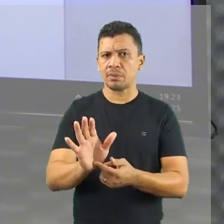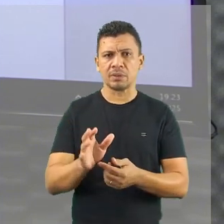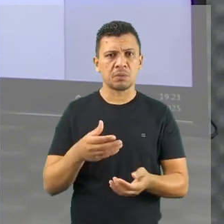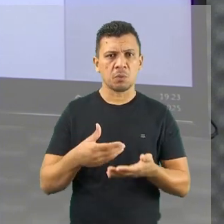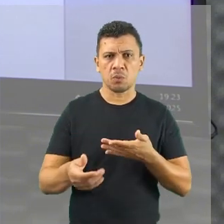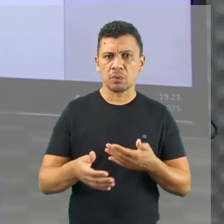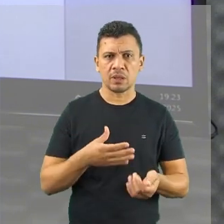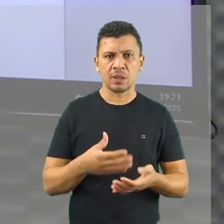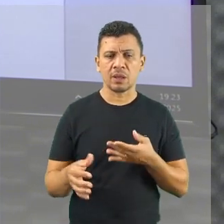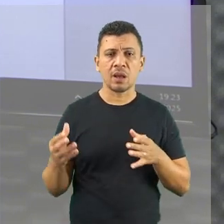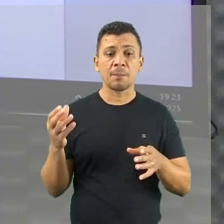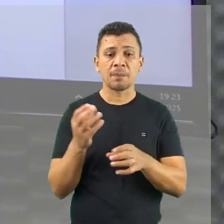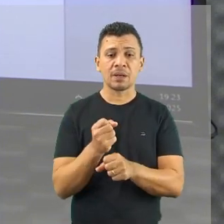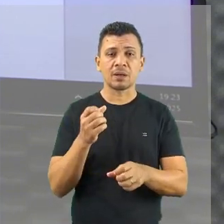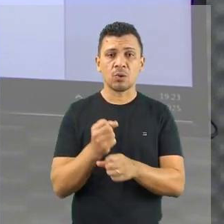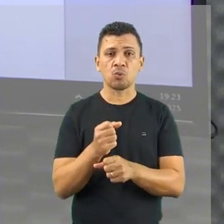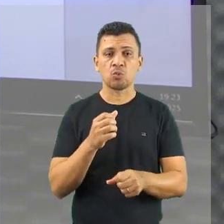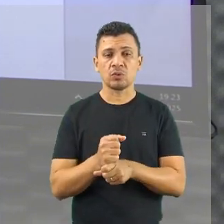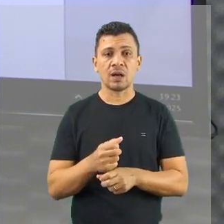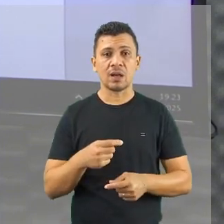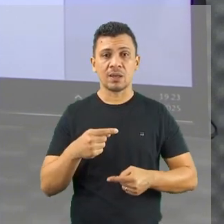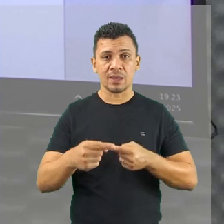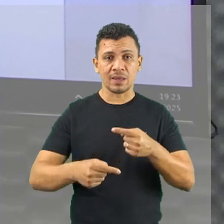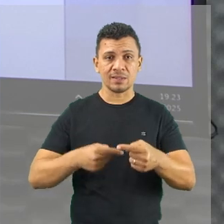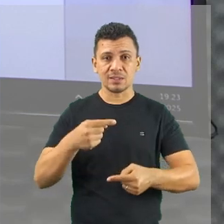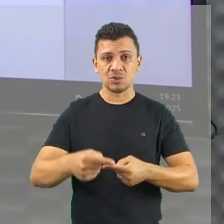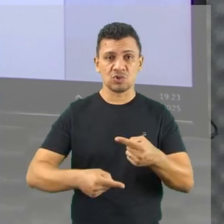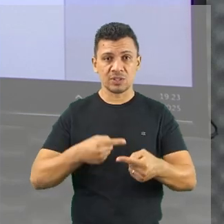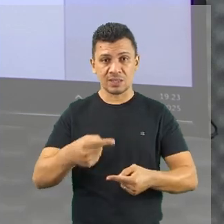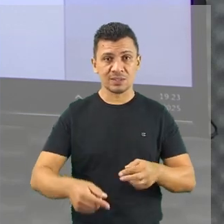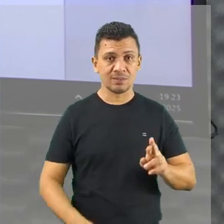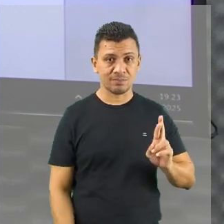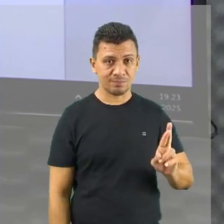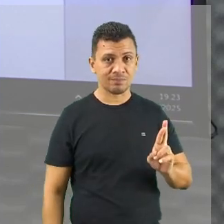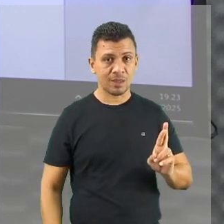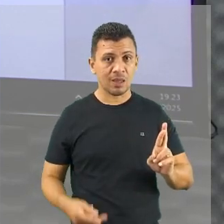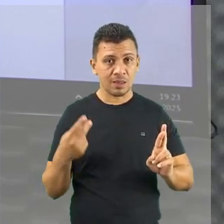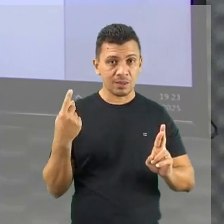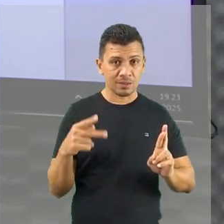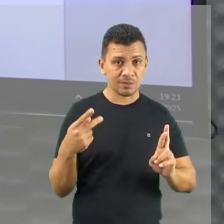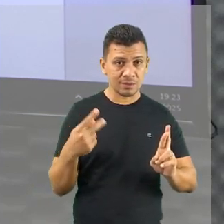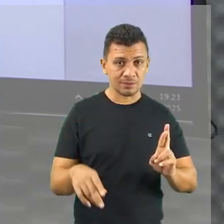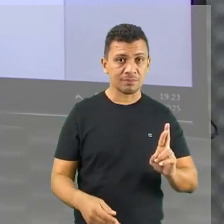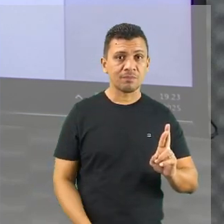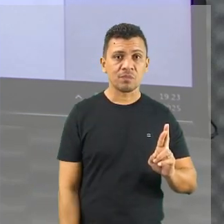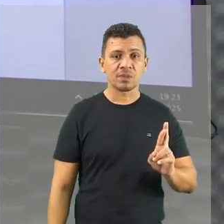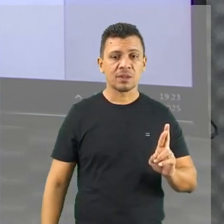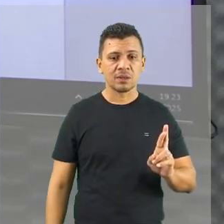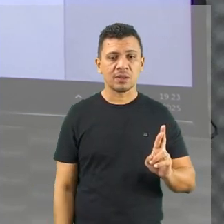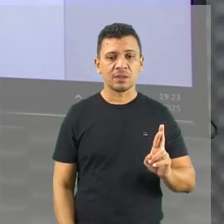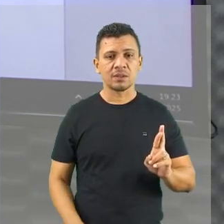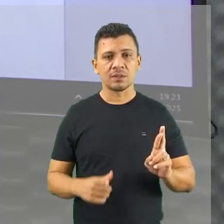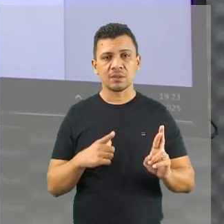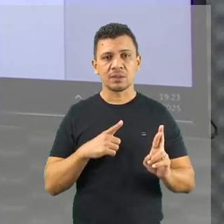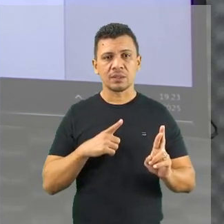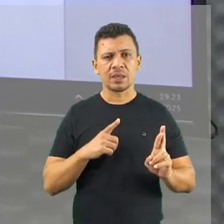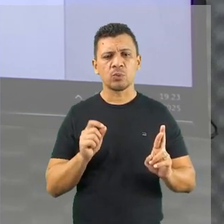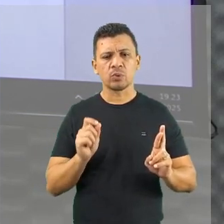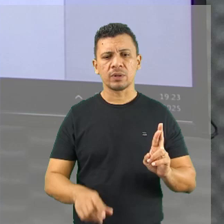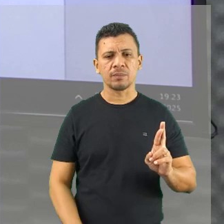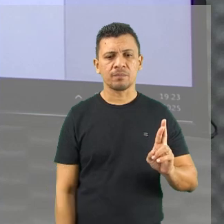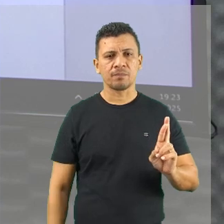calcular a resistência, que é a capacidade que ele tem de resistir, nós vamos pegar a